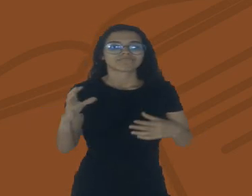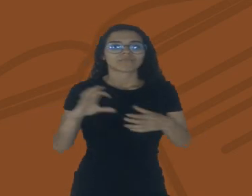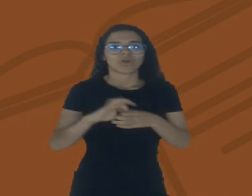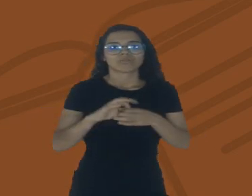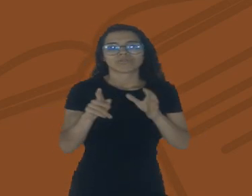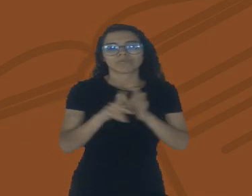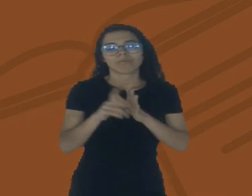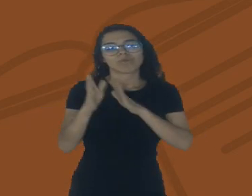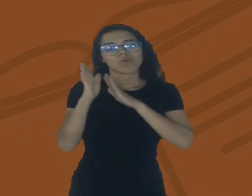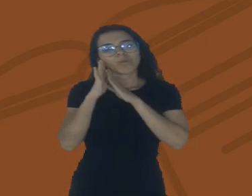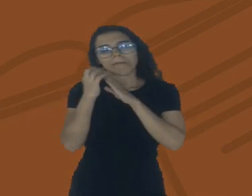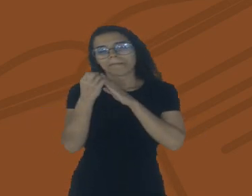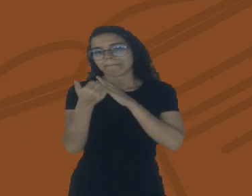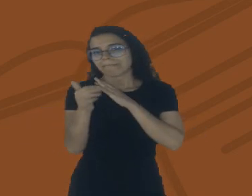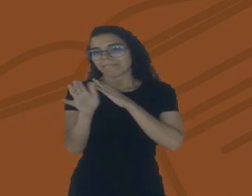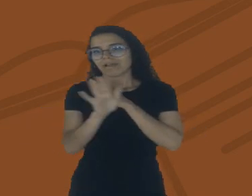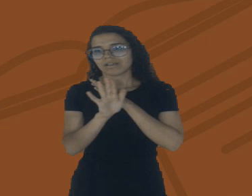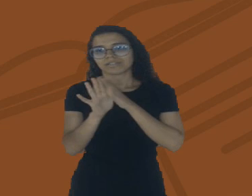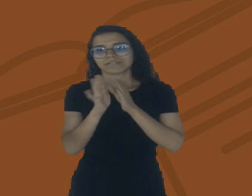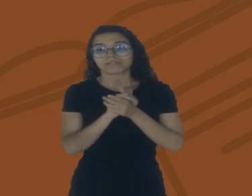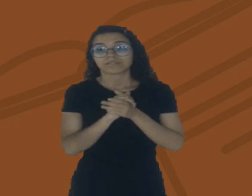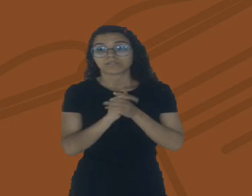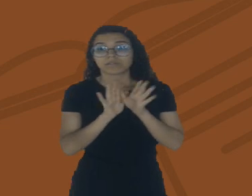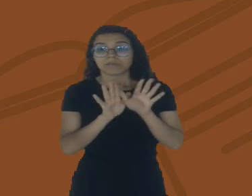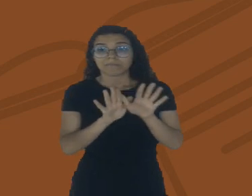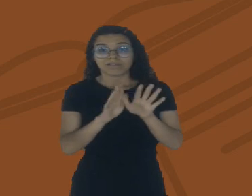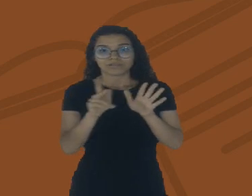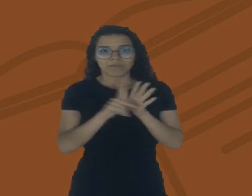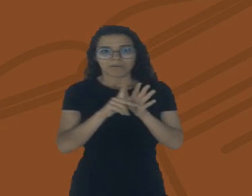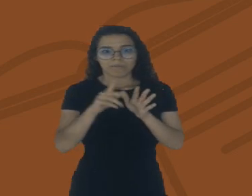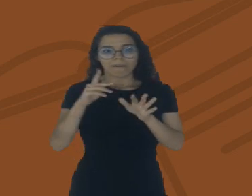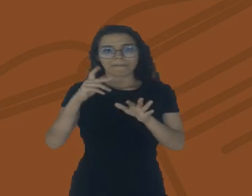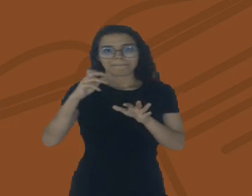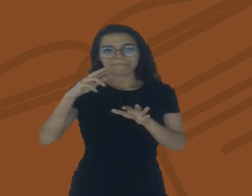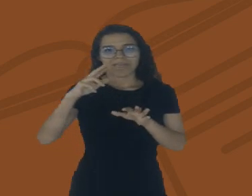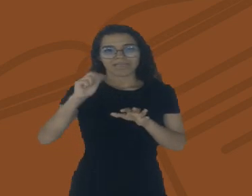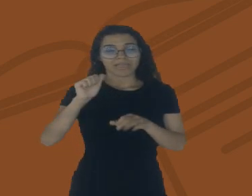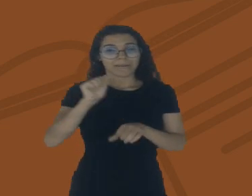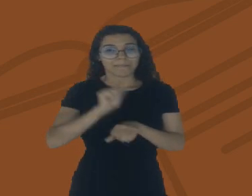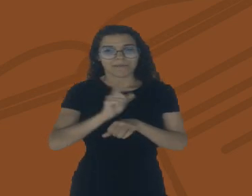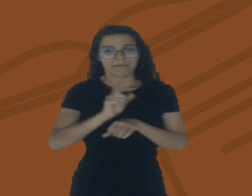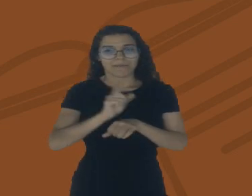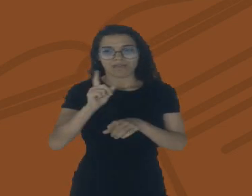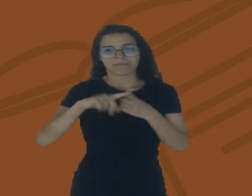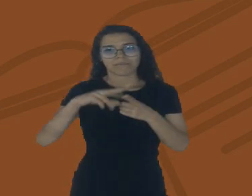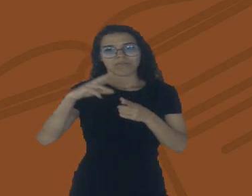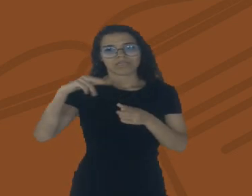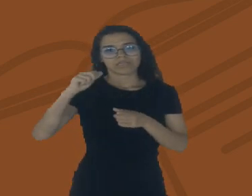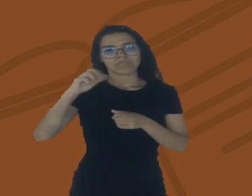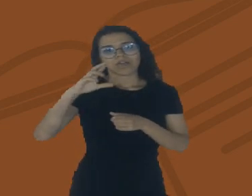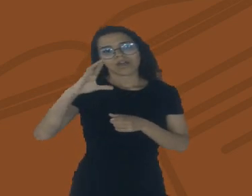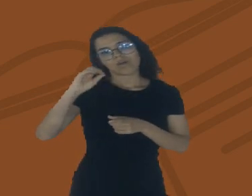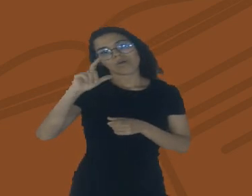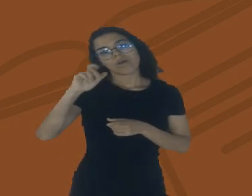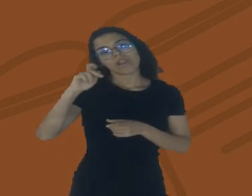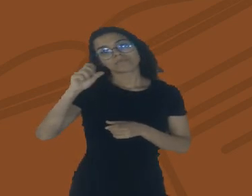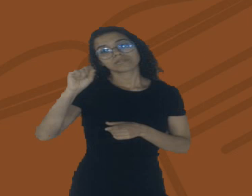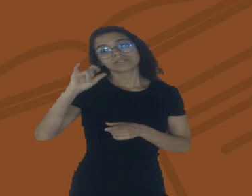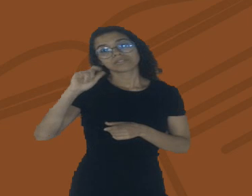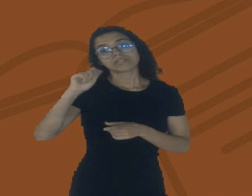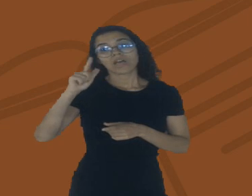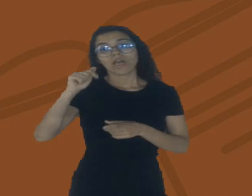sono, certo? Já a síndrome das pernas inquietas e a narcolepsia são causadas por